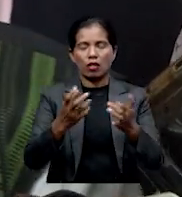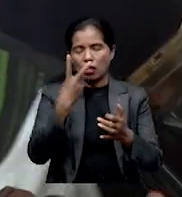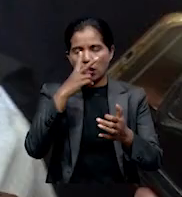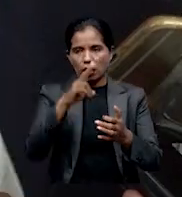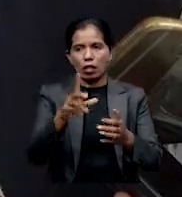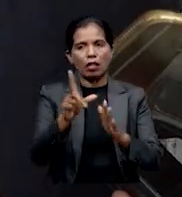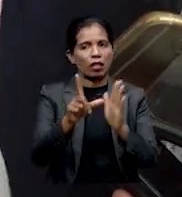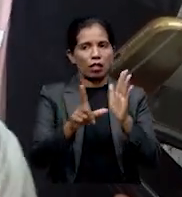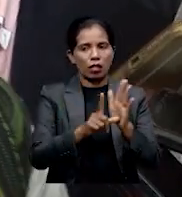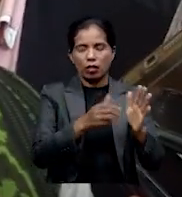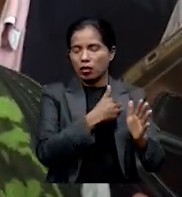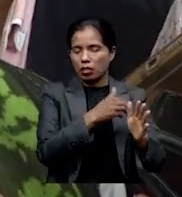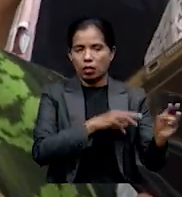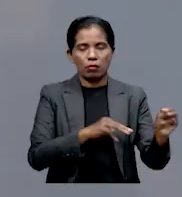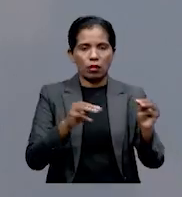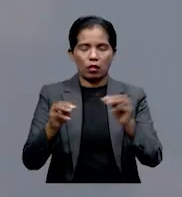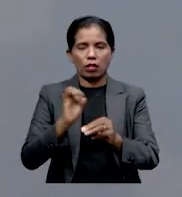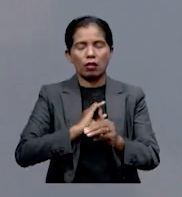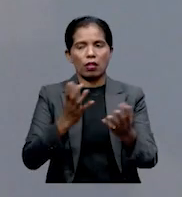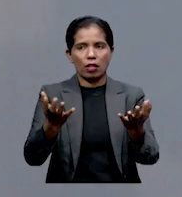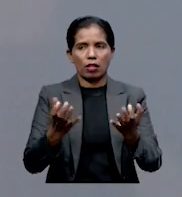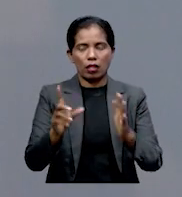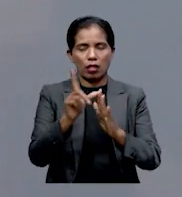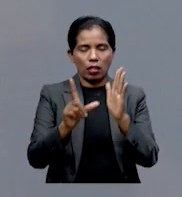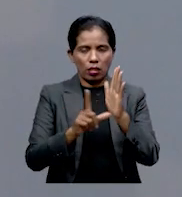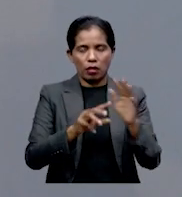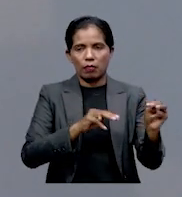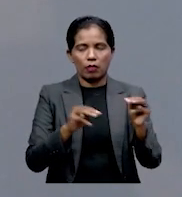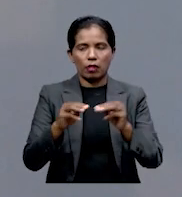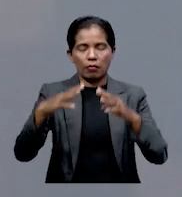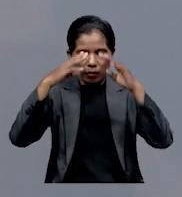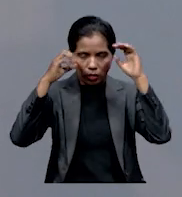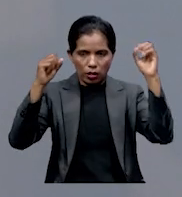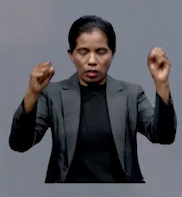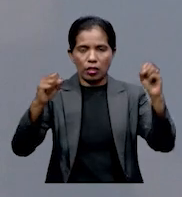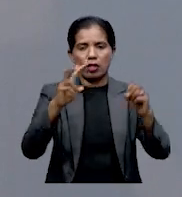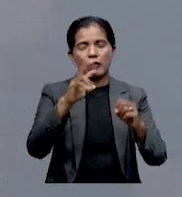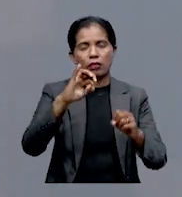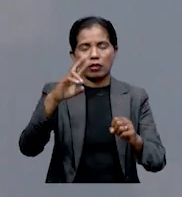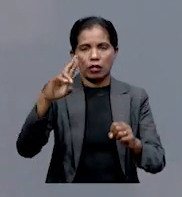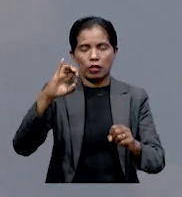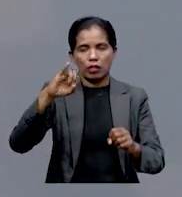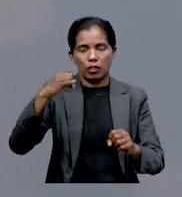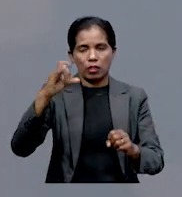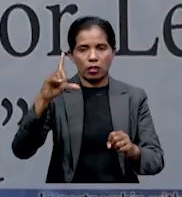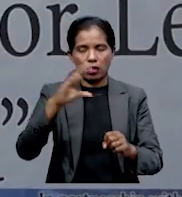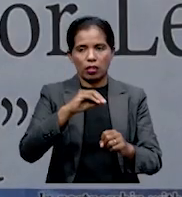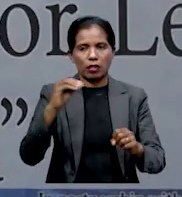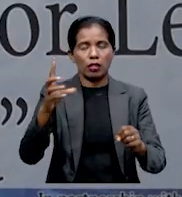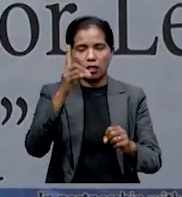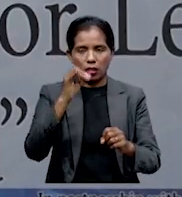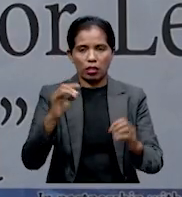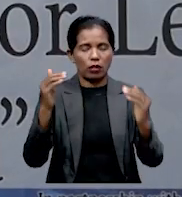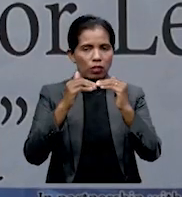muda. O cara que a lei muda. Presidente do Conselho de Imprensa Virgílio Guterres explica que o evento Dili Dialogue Forum no